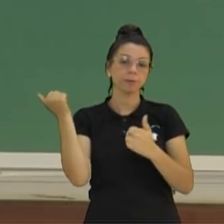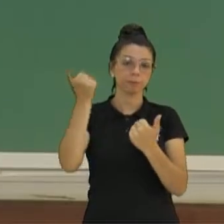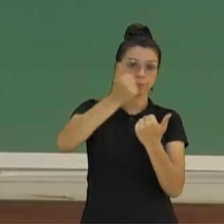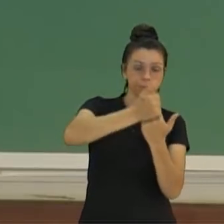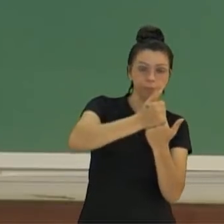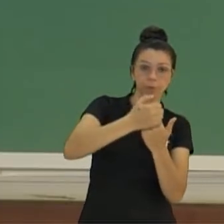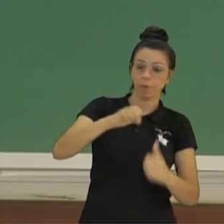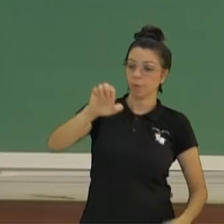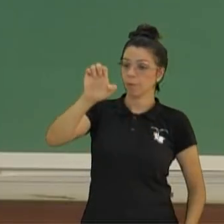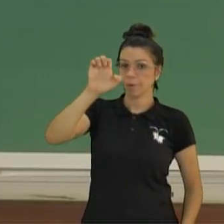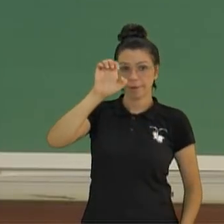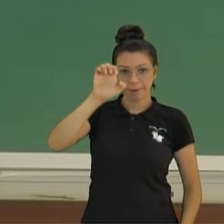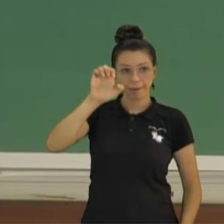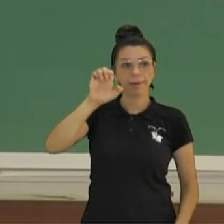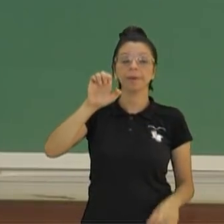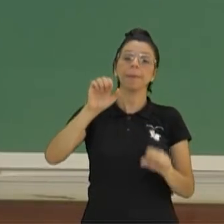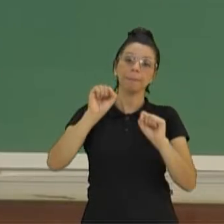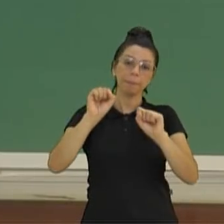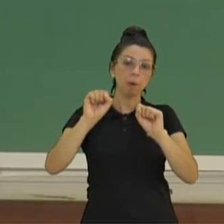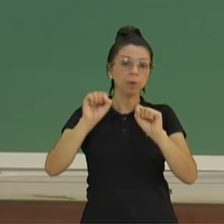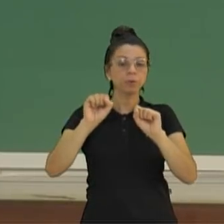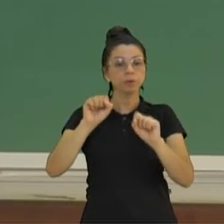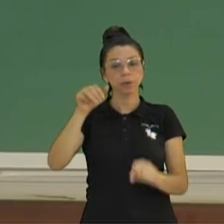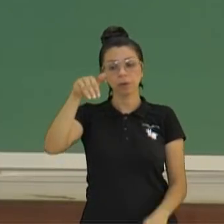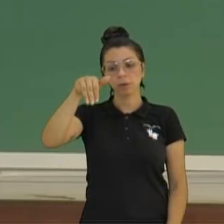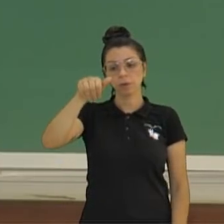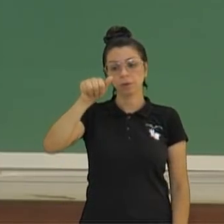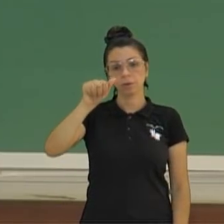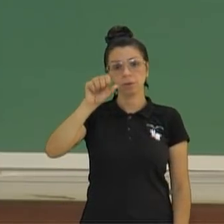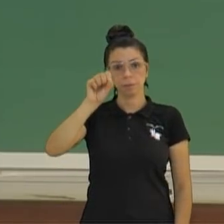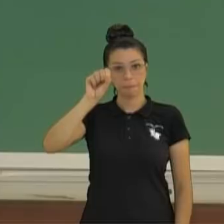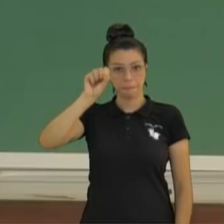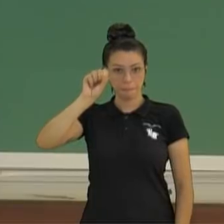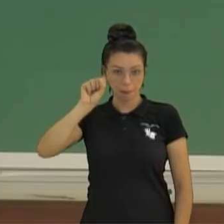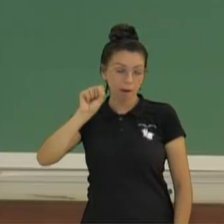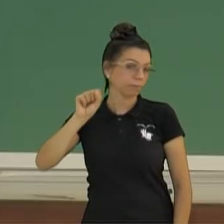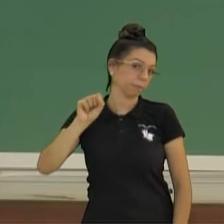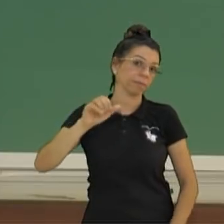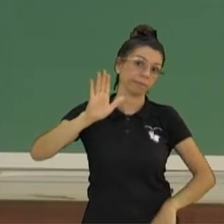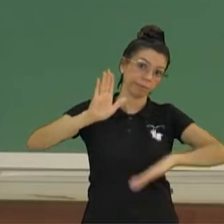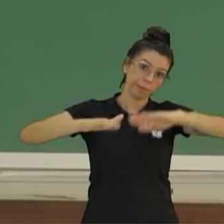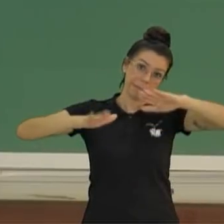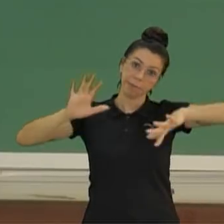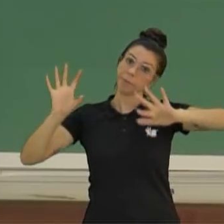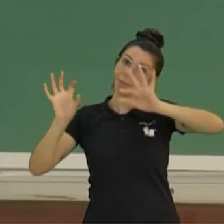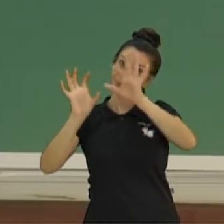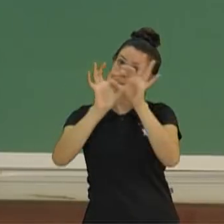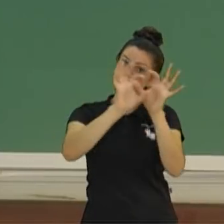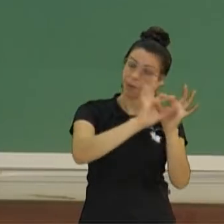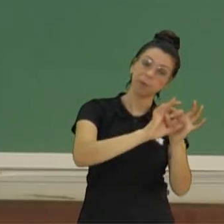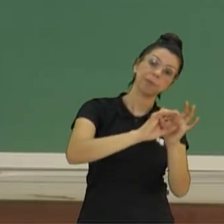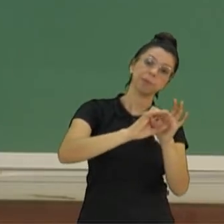E, mas depende também do contexto, nem sempre